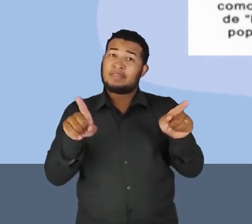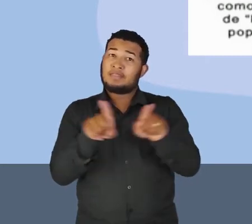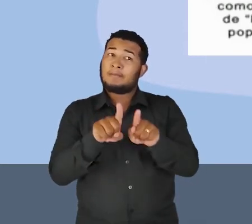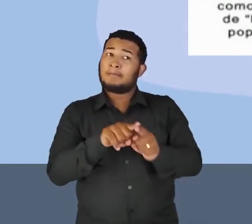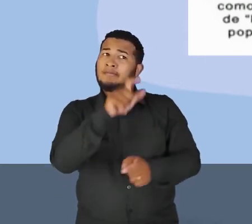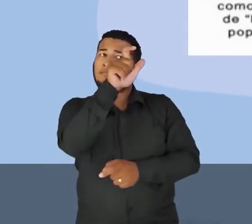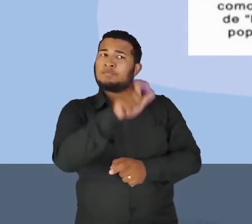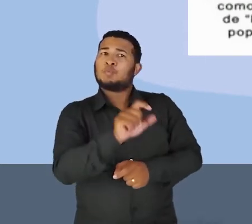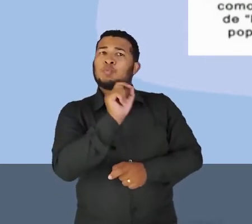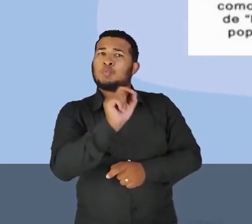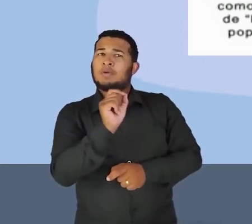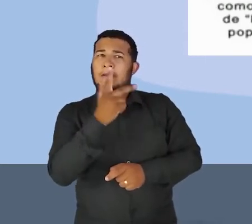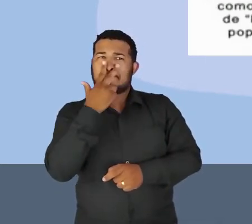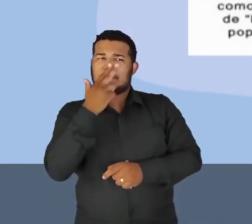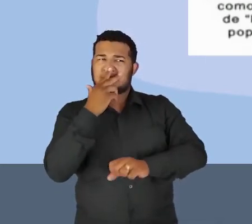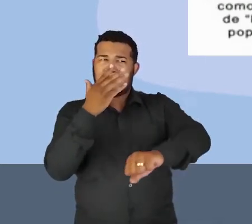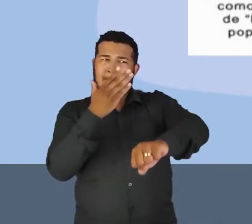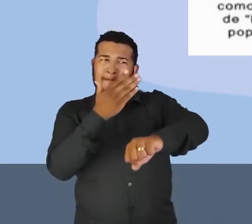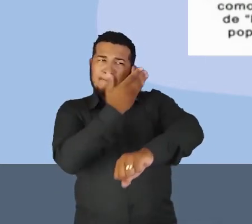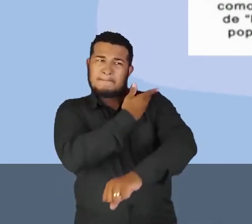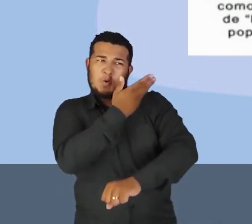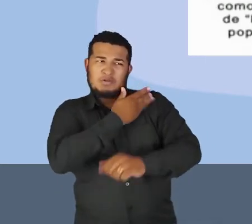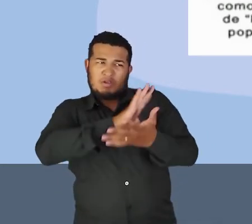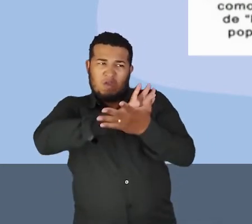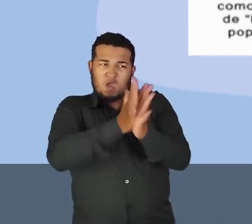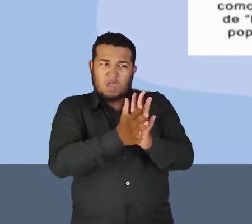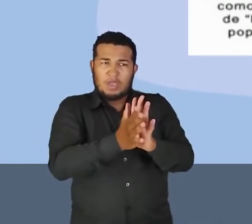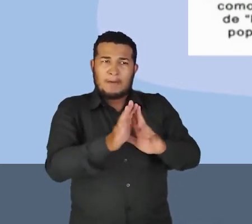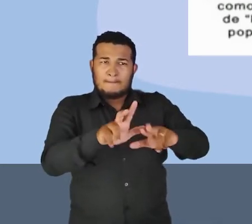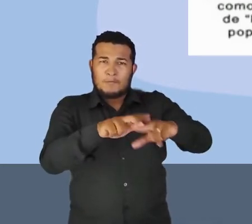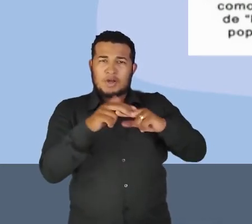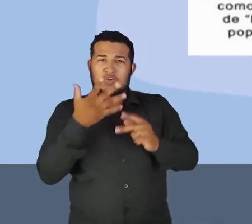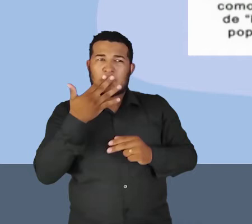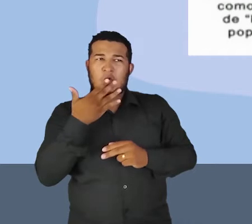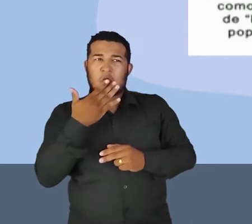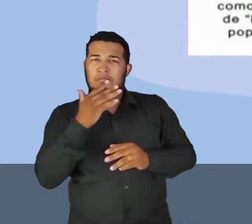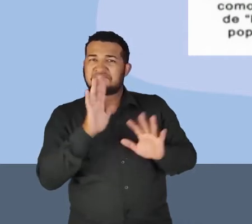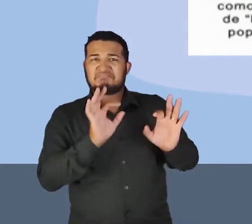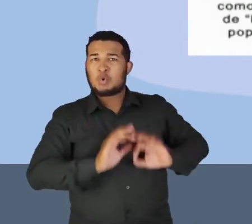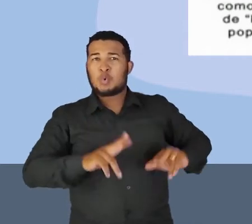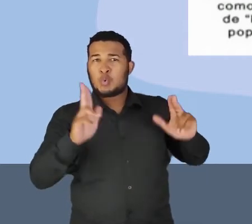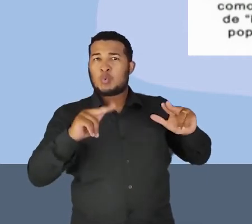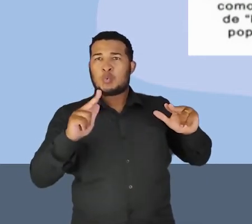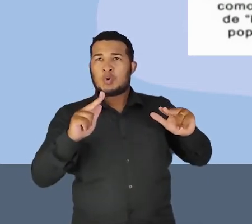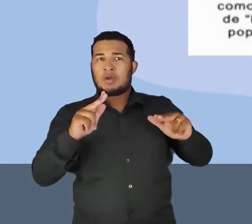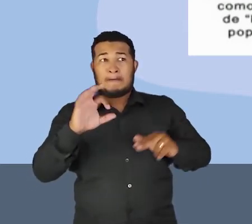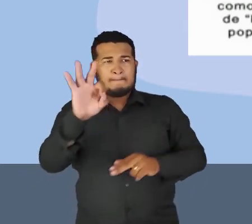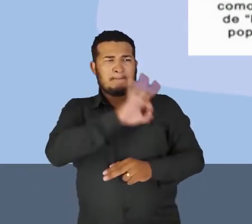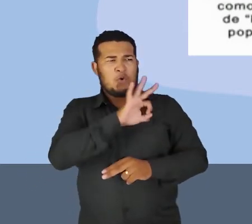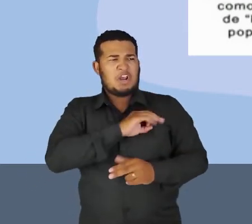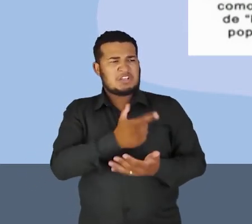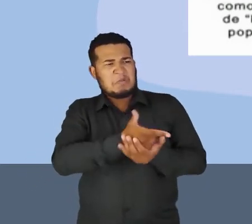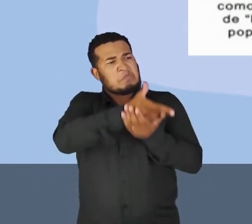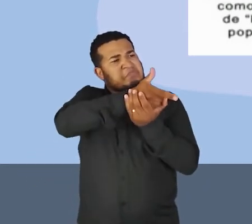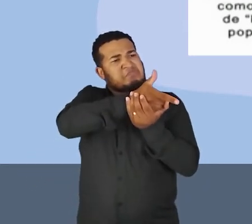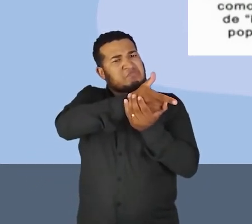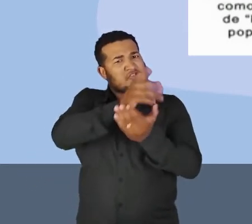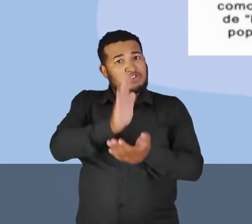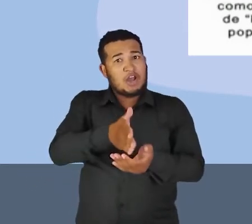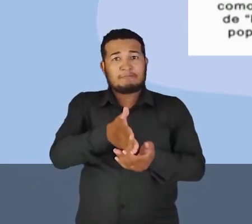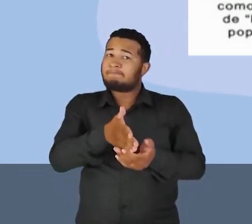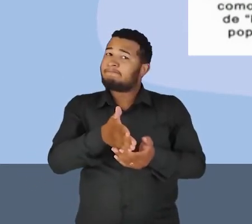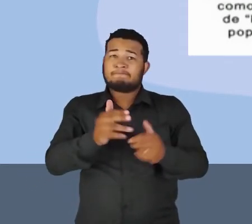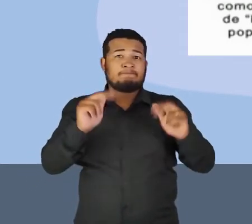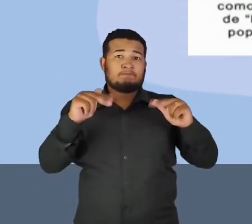Ele nunca sofreu preconceito por causa da cor dele, ele nunca foi parado pela polícia como suspeito